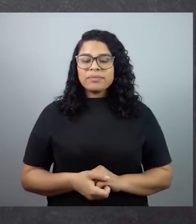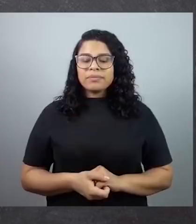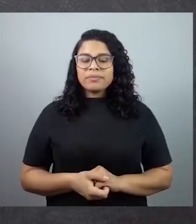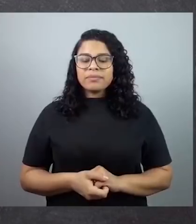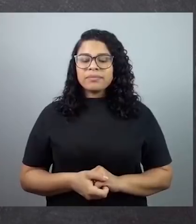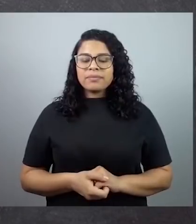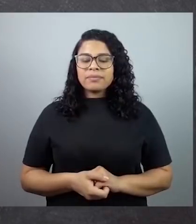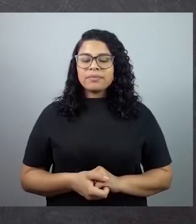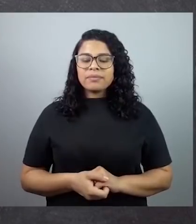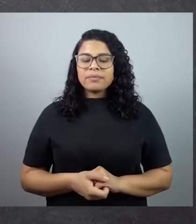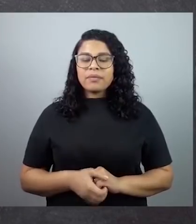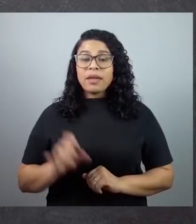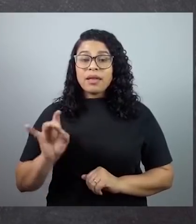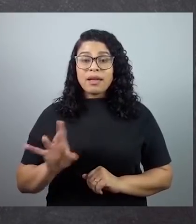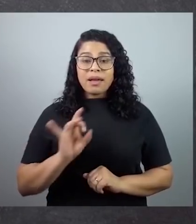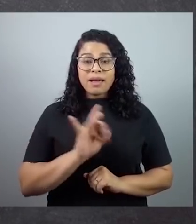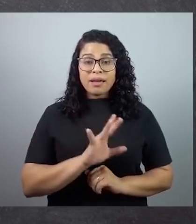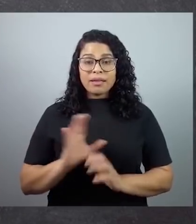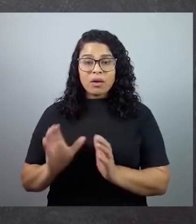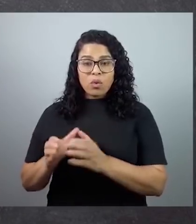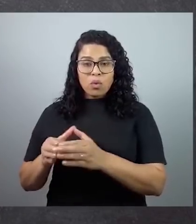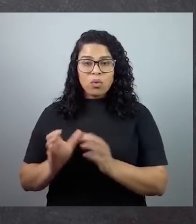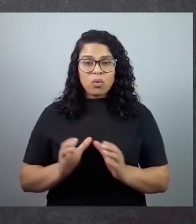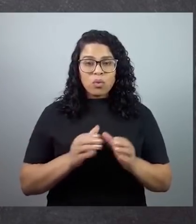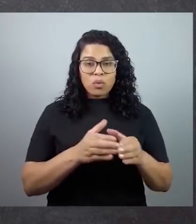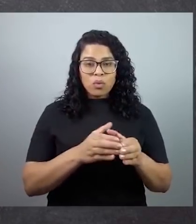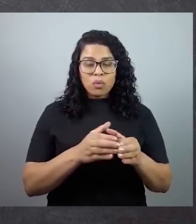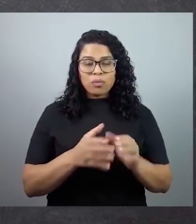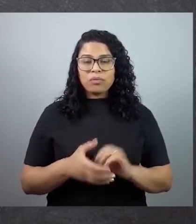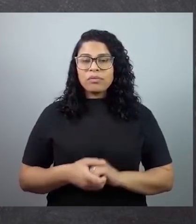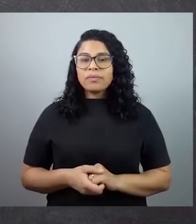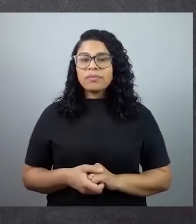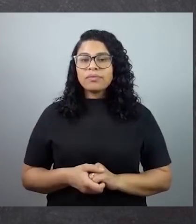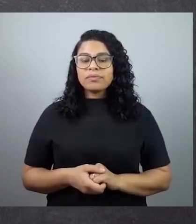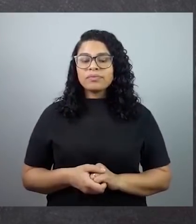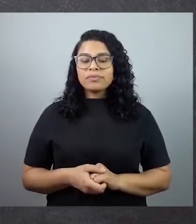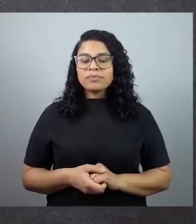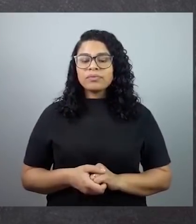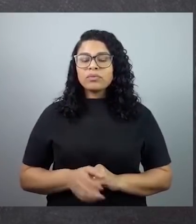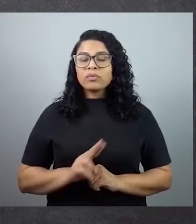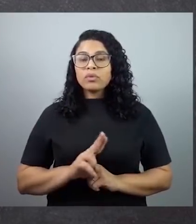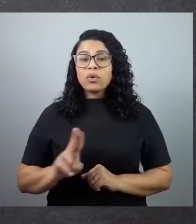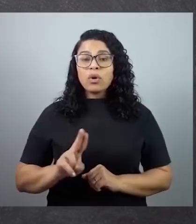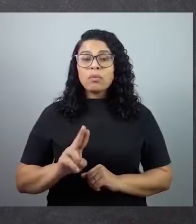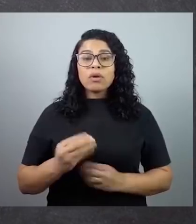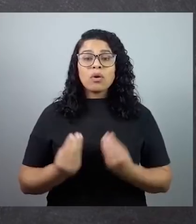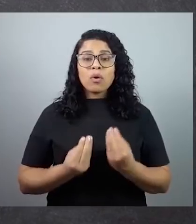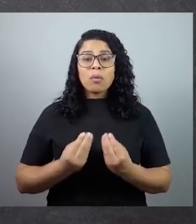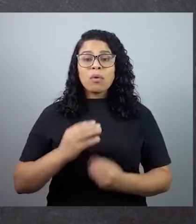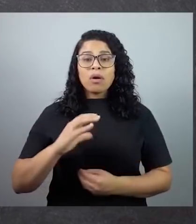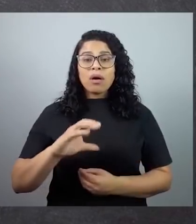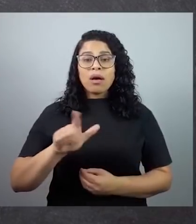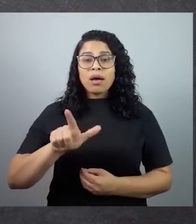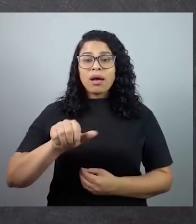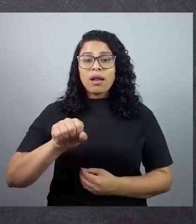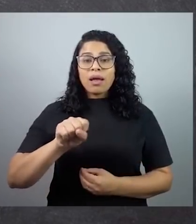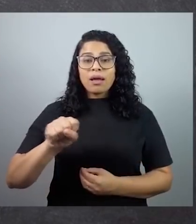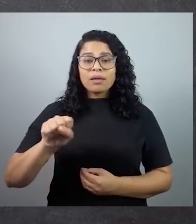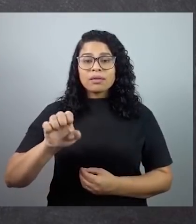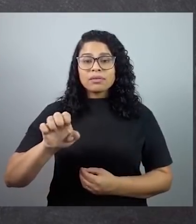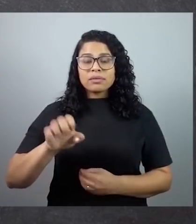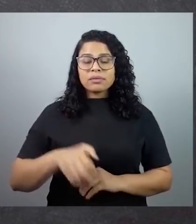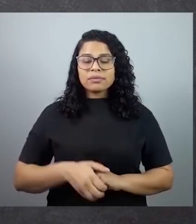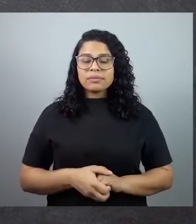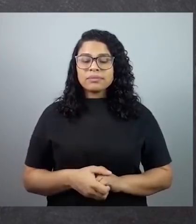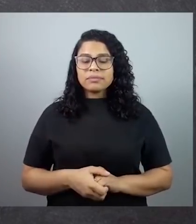pontinho. Cada um desses conjuntinhos de 3 algarismos, ele é chamado de classe. Então, nós vamos